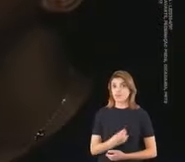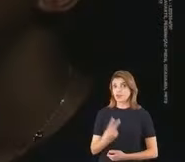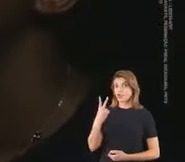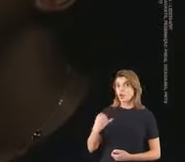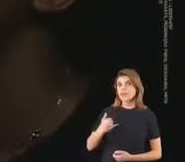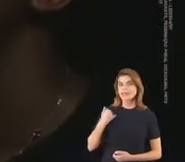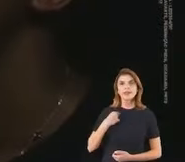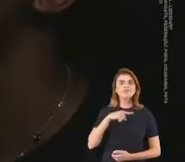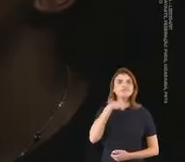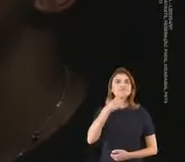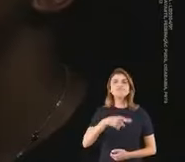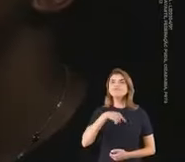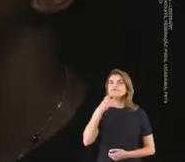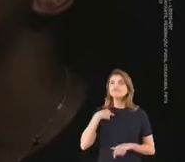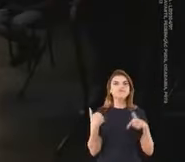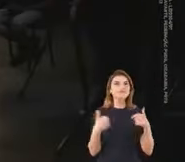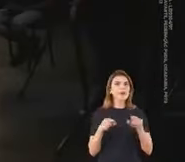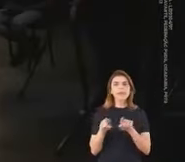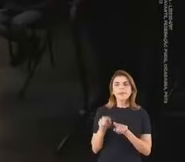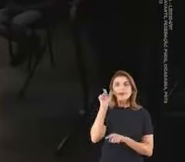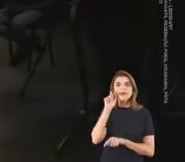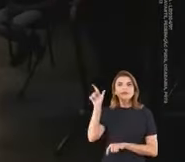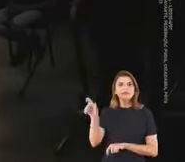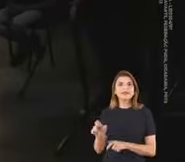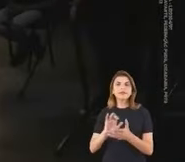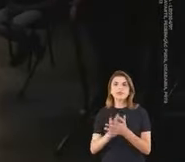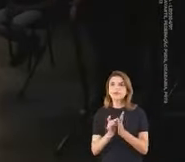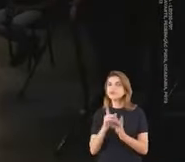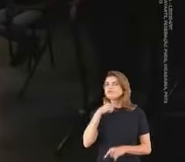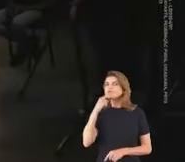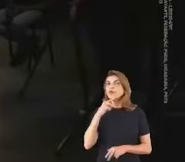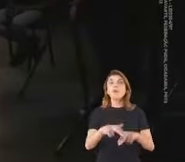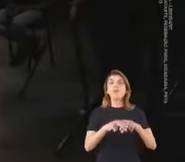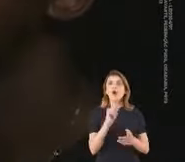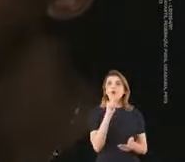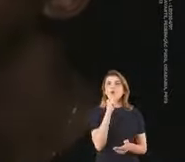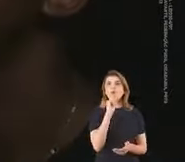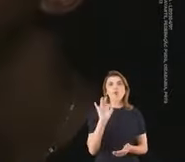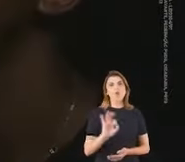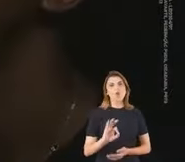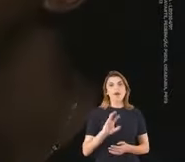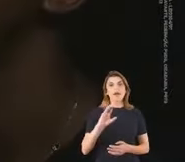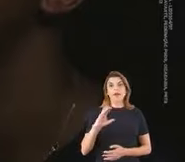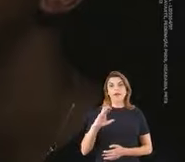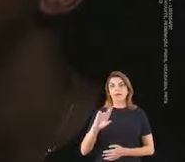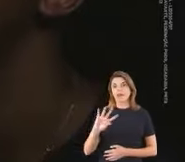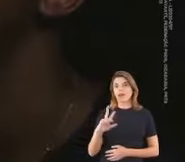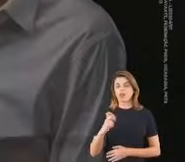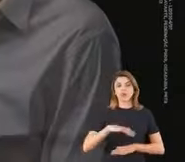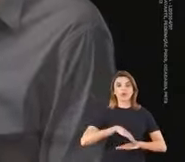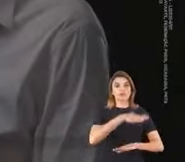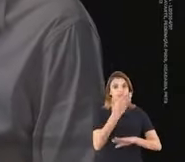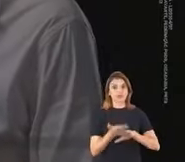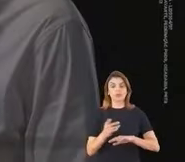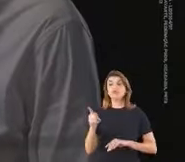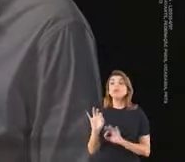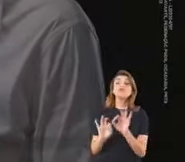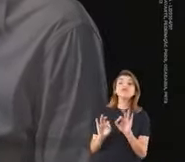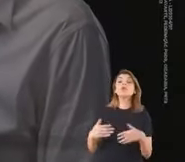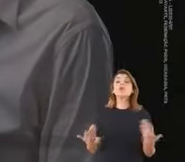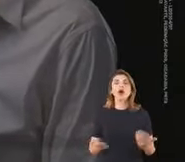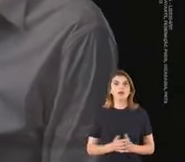Canelo, eu tenho um filho de 2 anos e não consigo trabalhar nem eu e minha esposa por conta da creche com horário integral. Quais são os seus planos para isso? Eu vou colocar